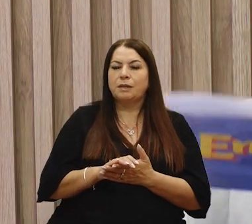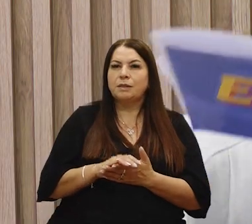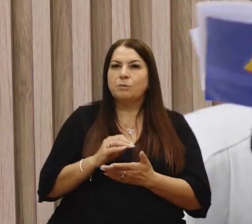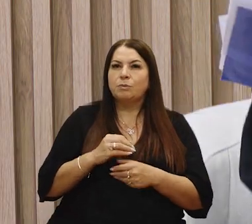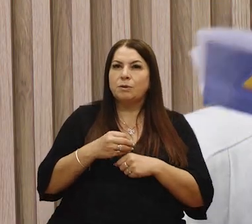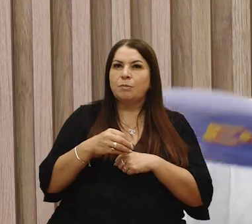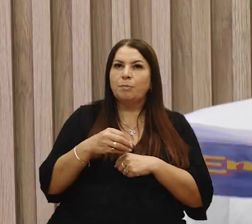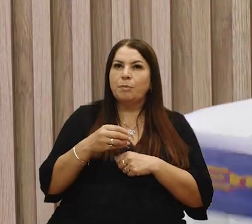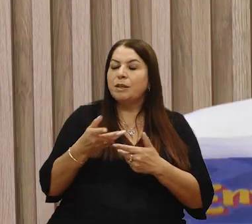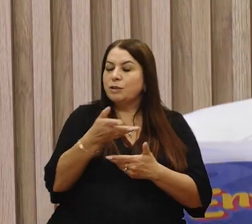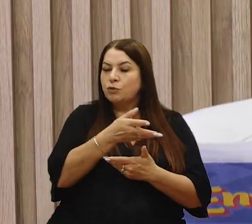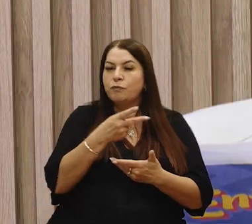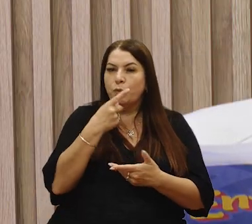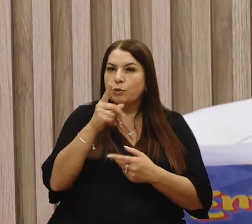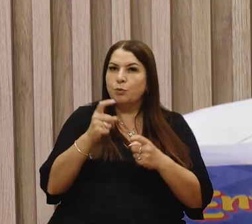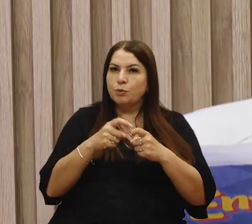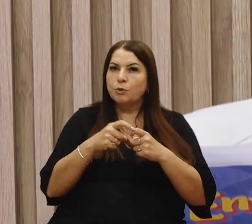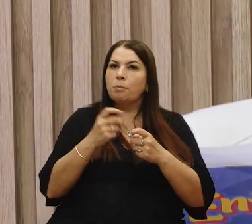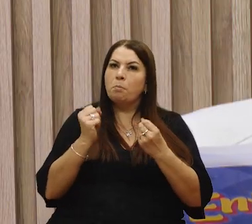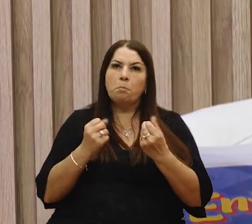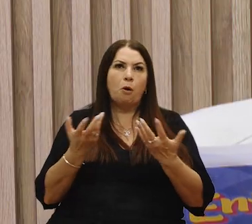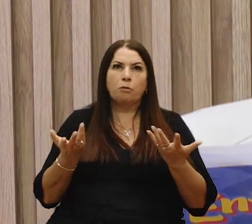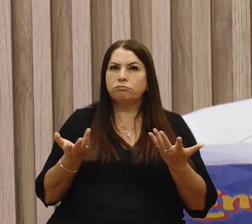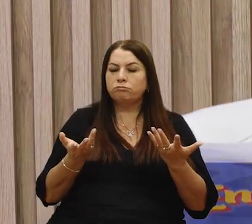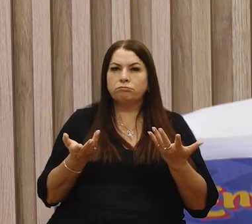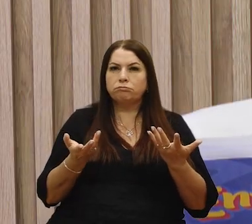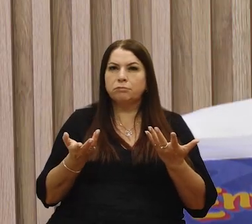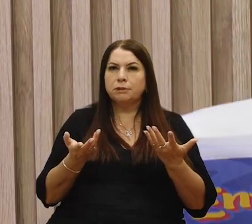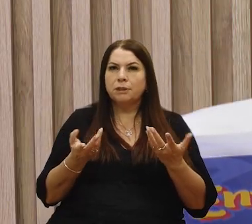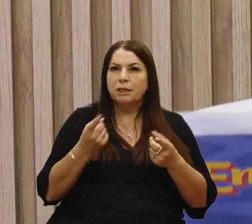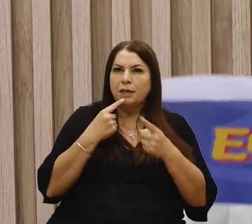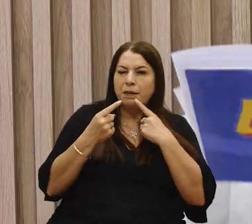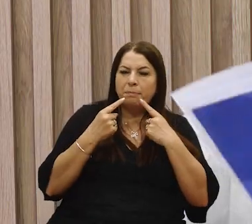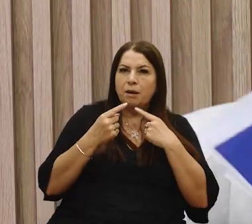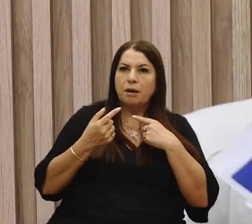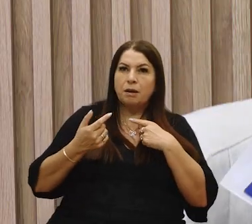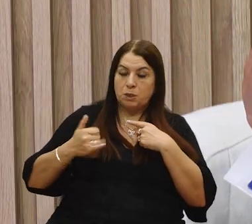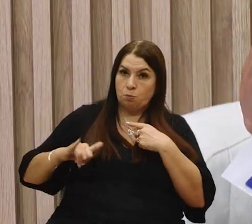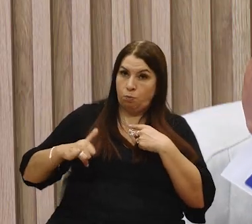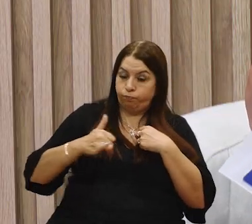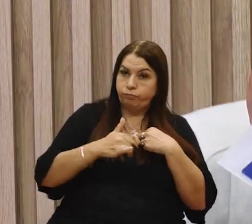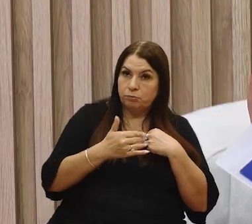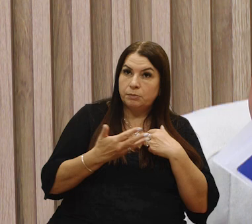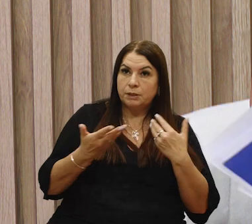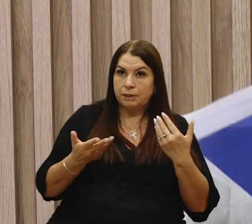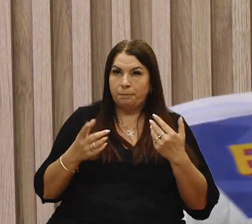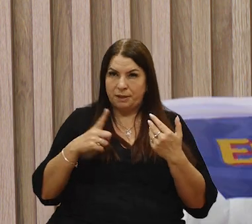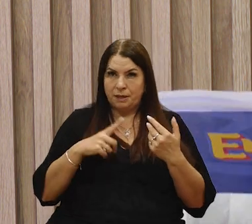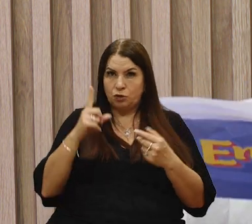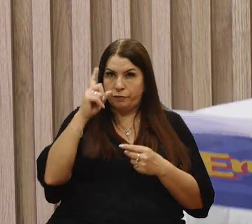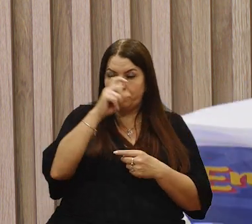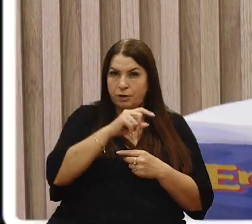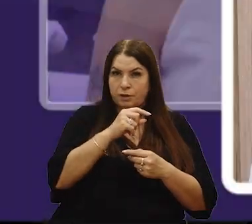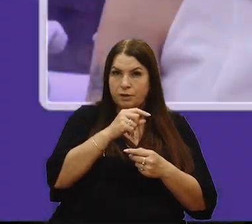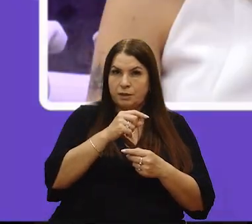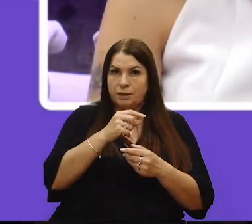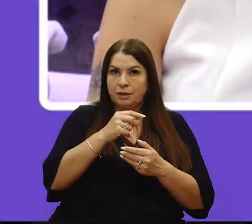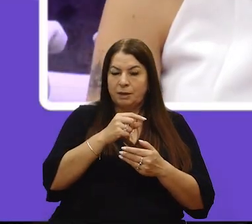né, enfim, que são indicadas para ti nesse caso, elas podem reclamar de obesidade, né? Mas tem